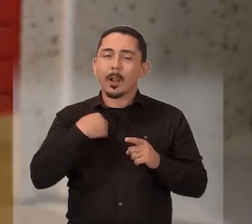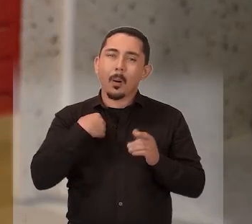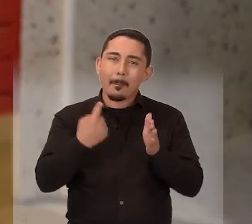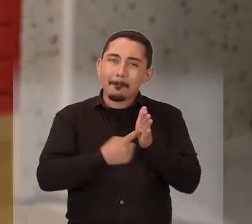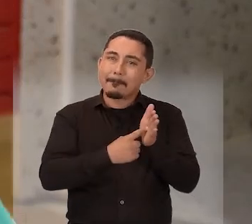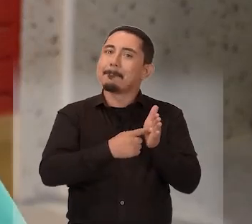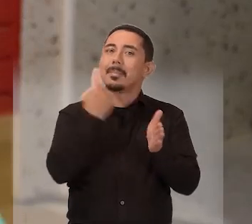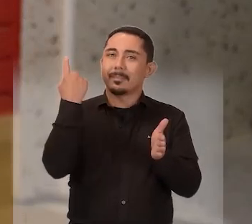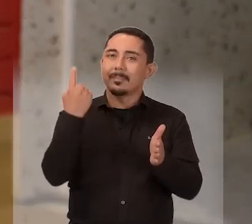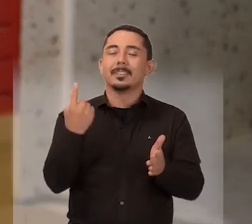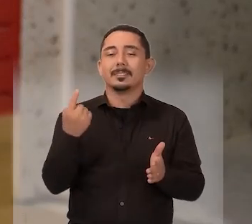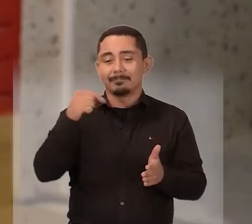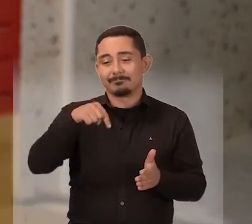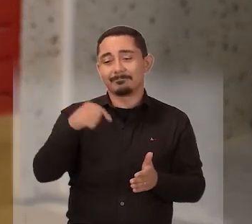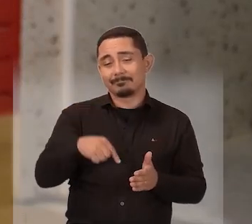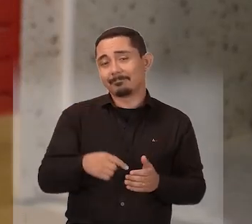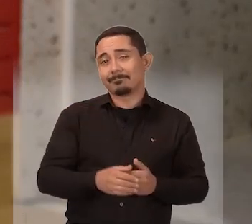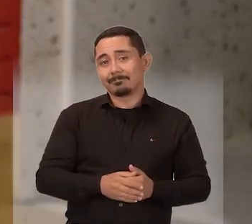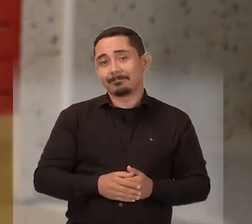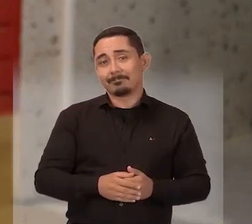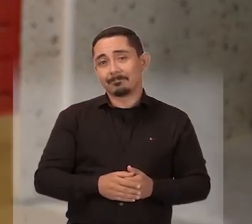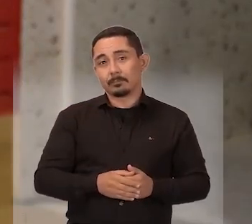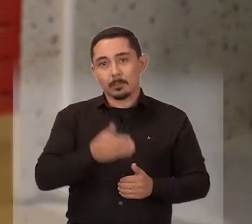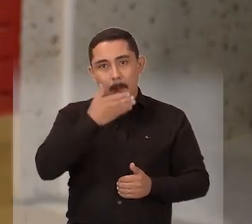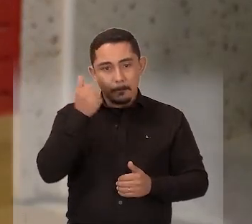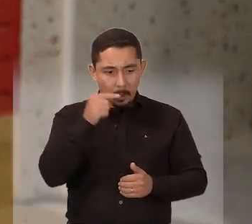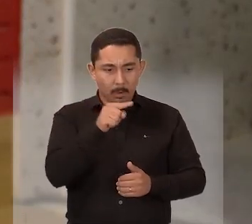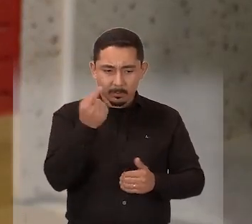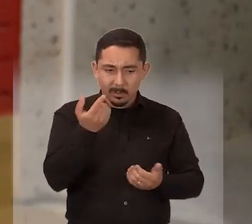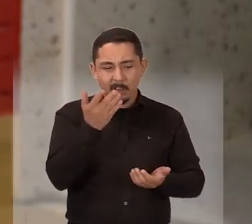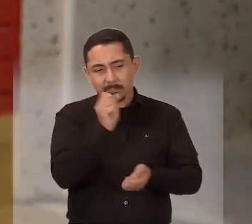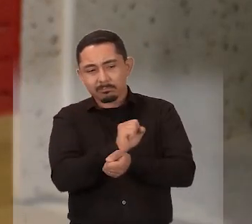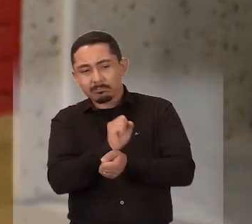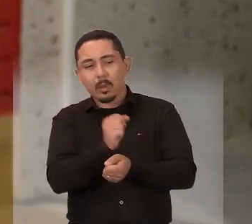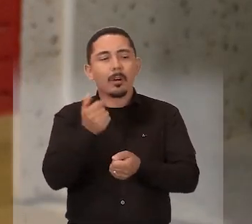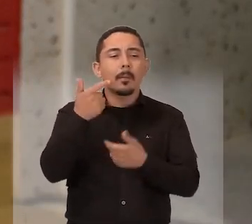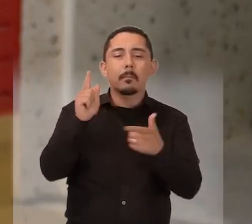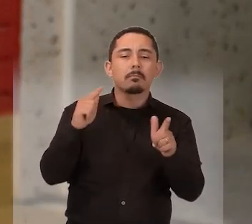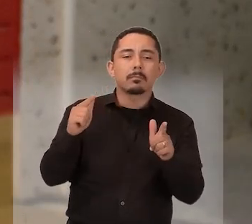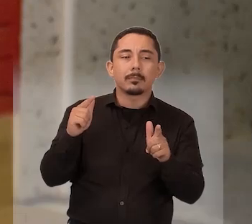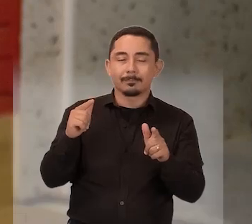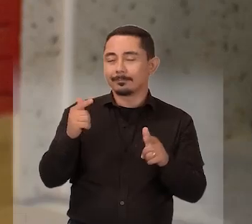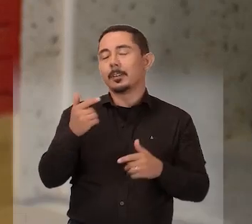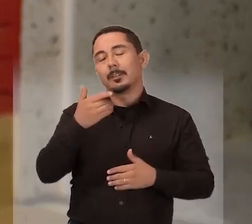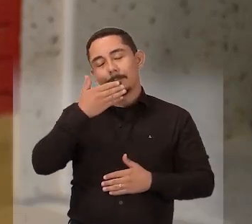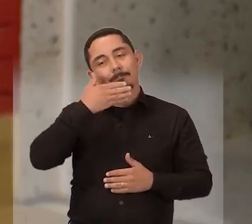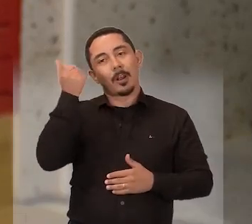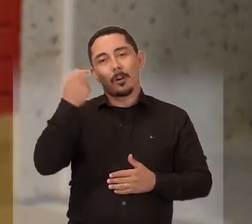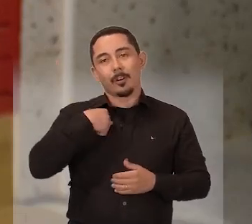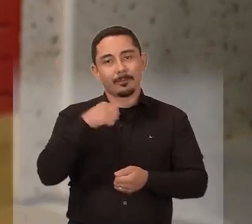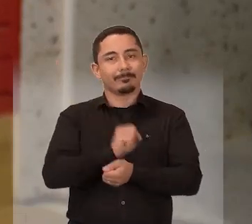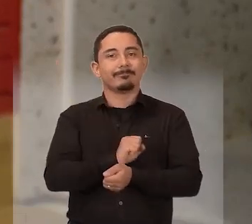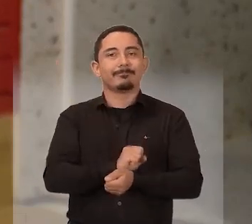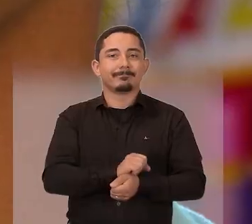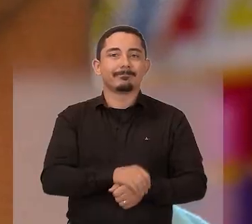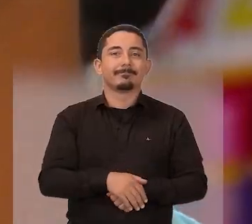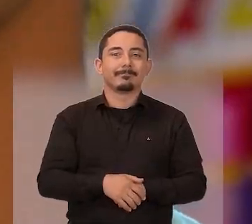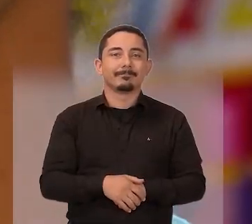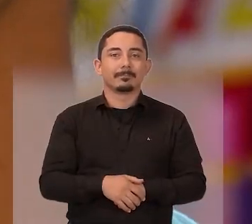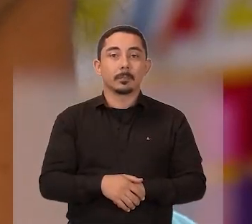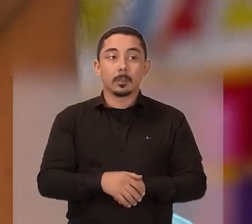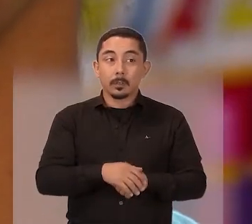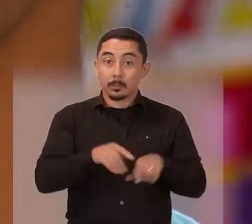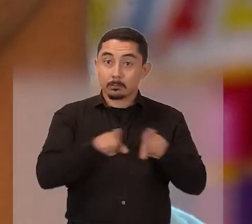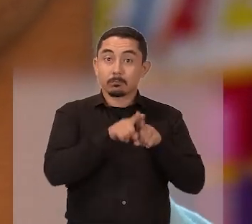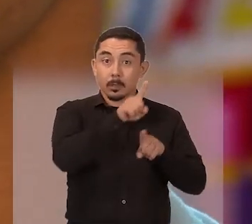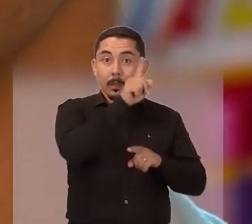a minha primeira vez de trabalhar aqui. Sendo melhor do que você esperava ou era o que você esperava? Está sendo melhor do que eu esperava. E ela já